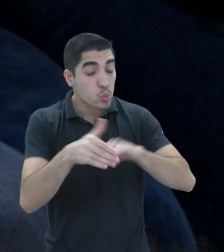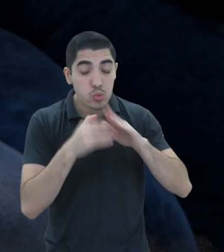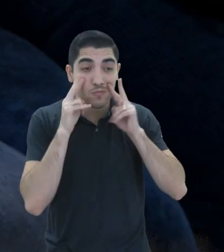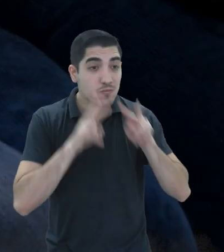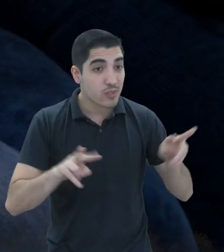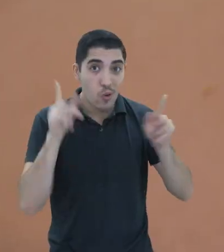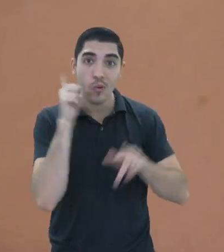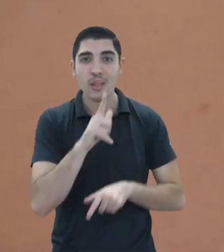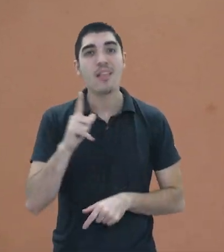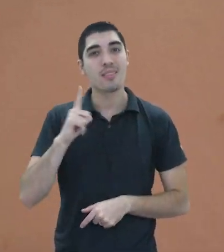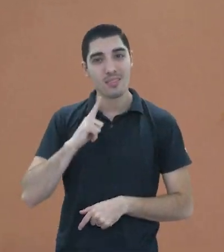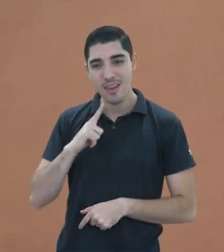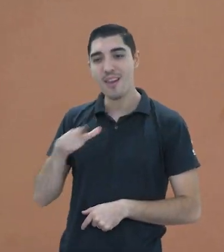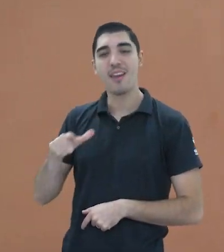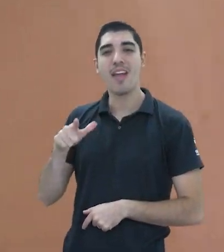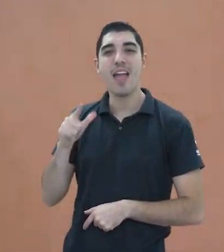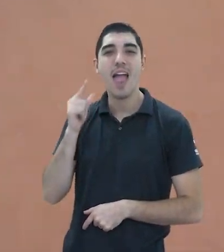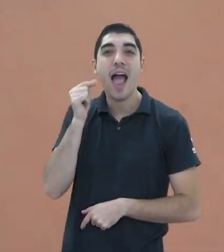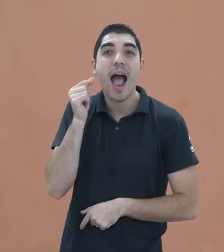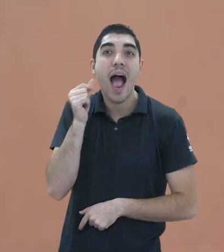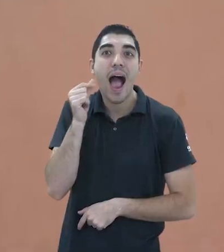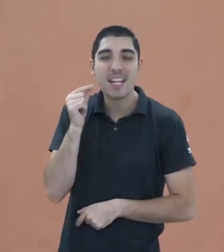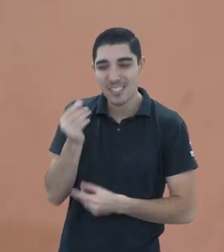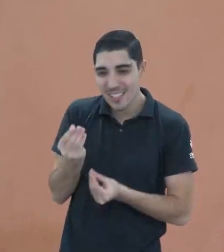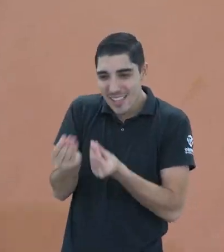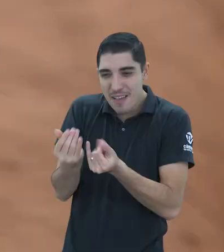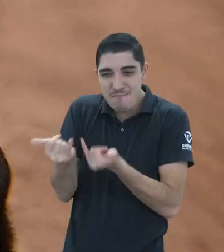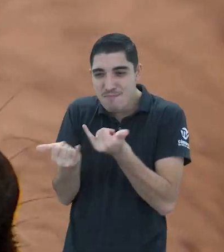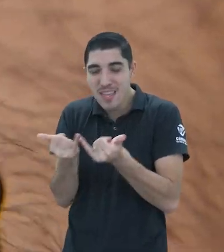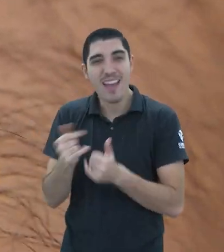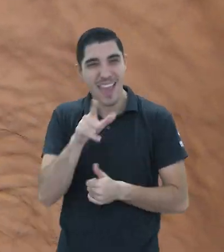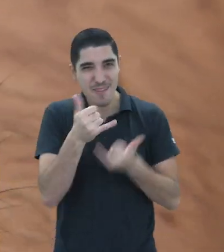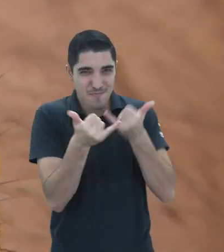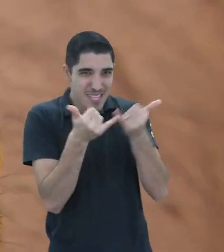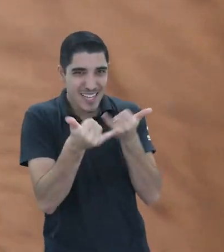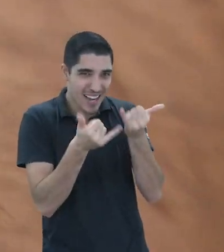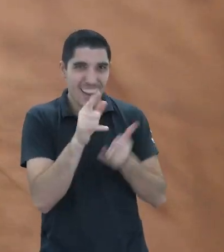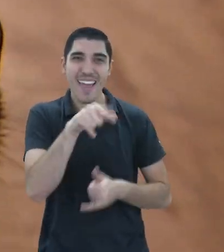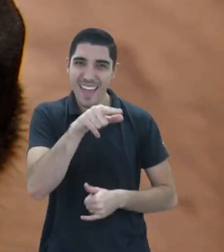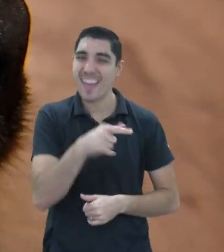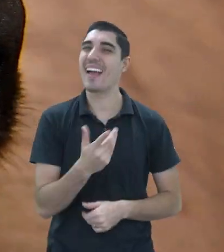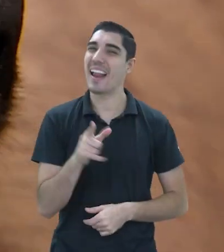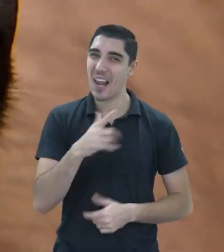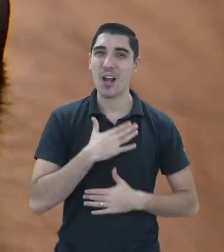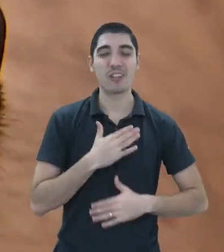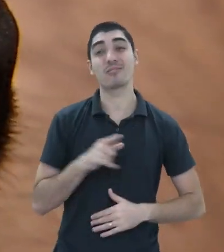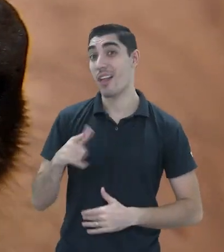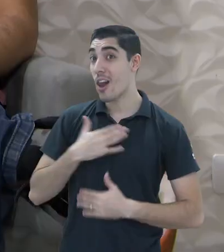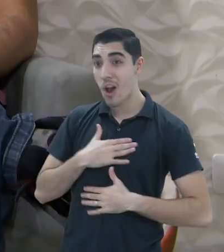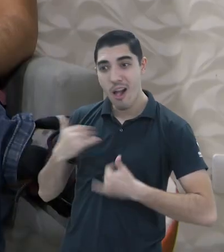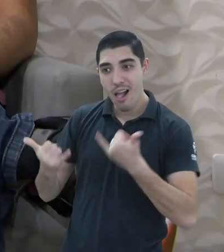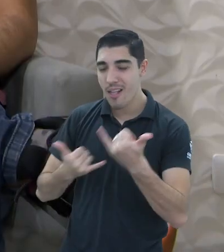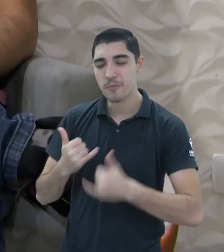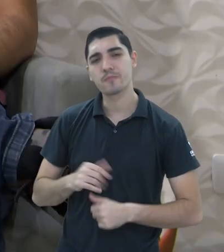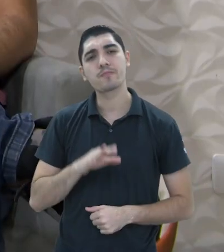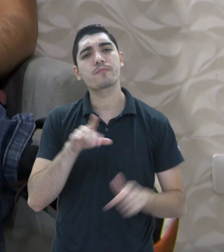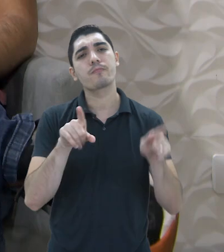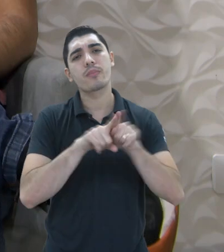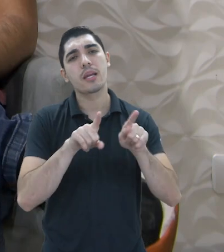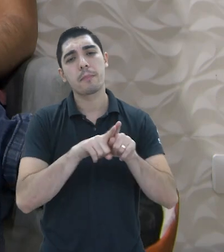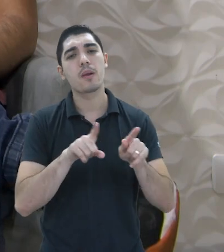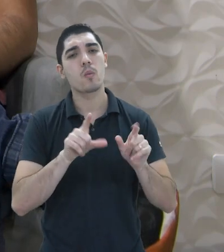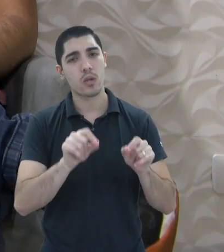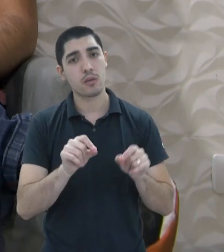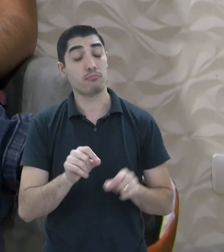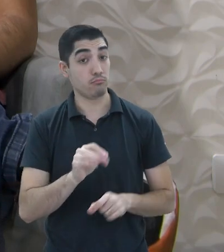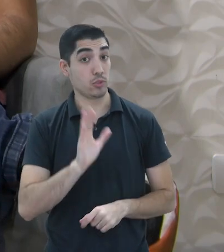tem uns ratinhos que a gente dá pra elas e elas ficam loucas. Os assim. brinquedinhos lá. Agora, uma coisa que não dá pra gente deixar de levar em